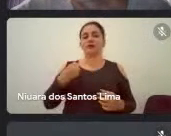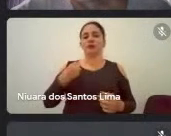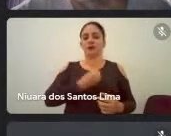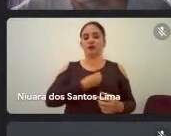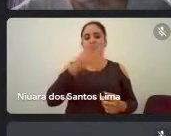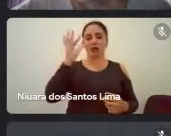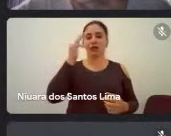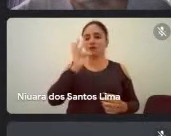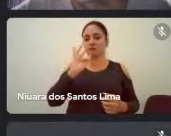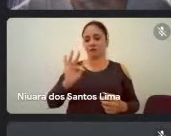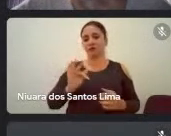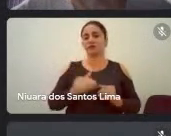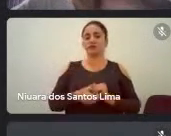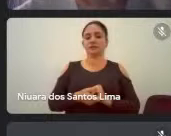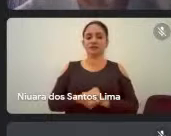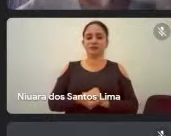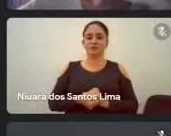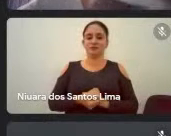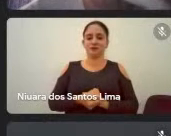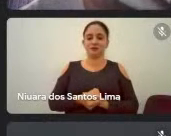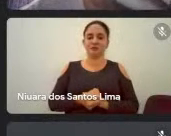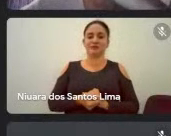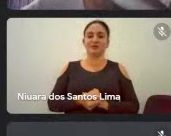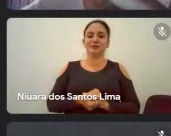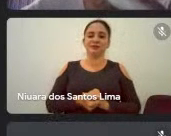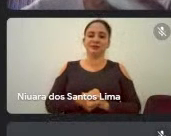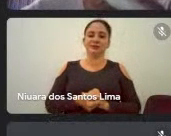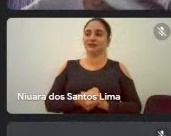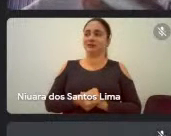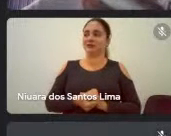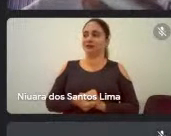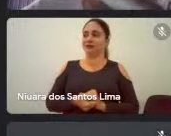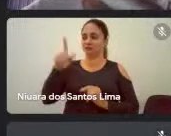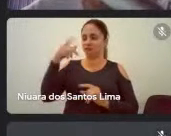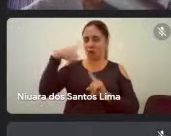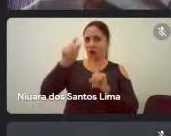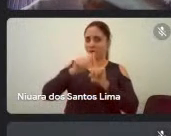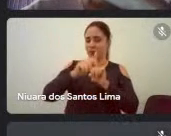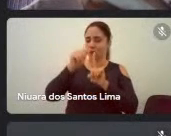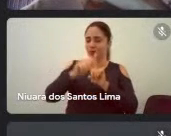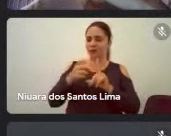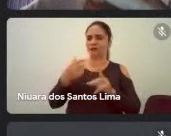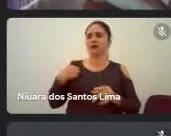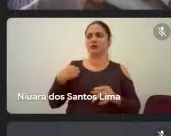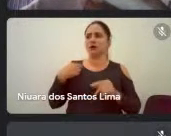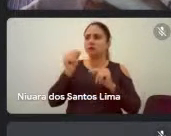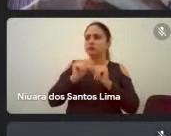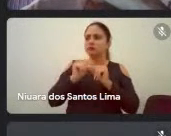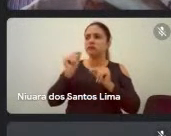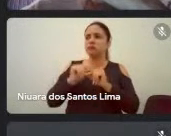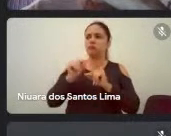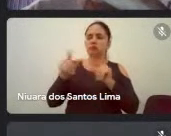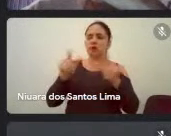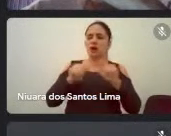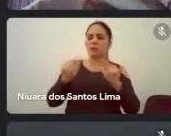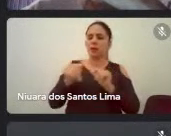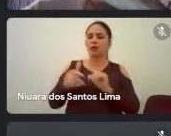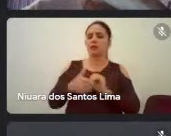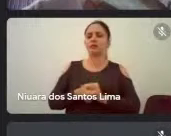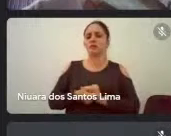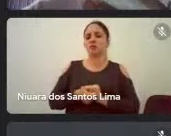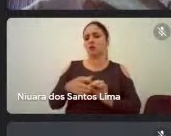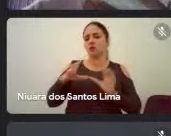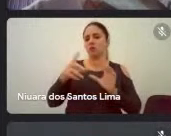na França, fui para fazer trabalho lá durante um mês, e eu estava fazendo categorização